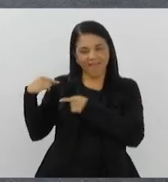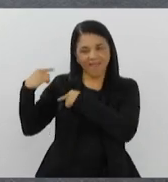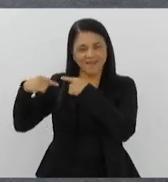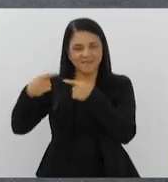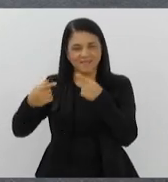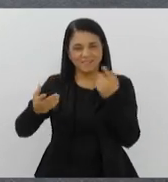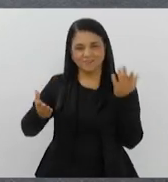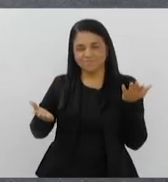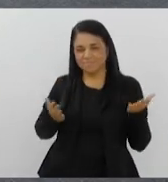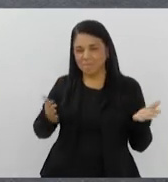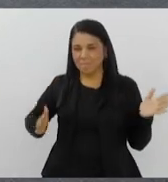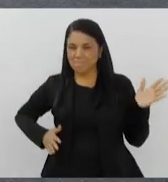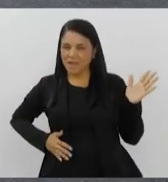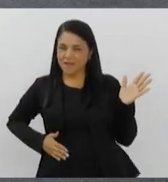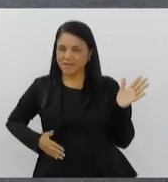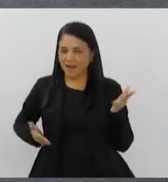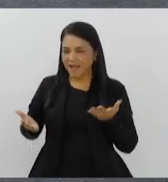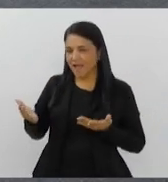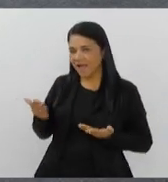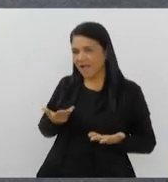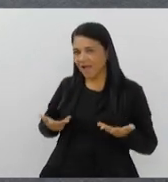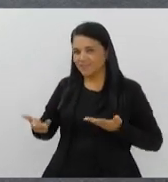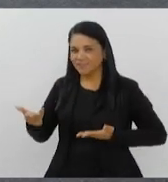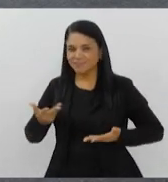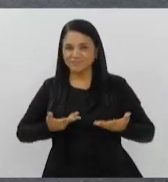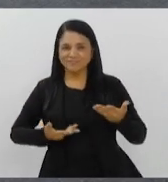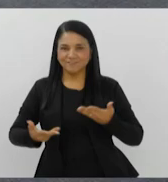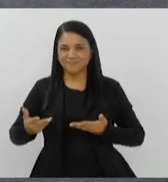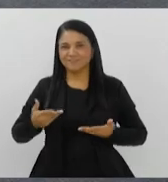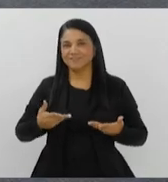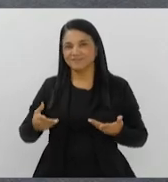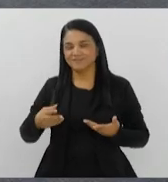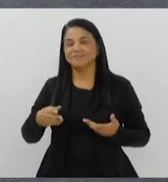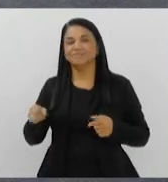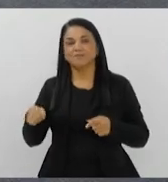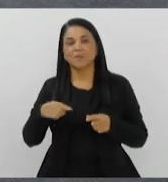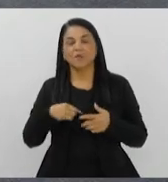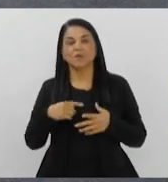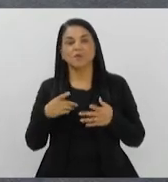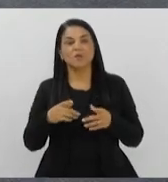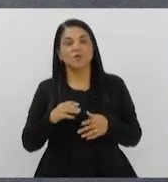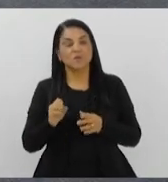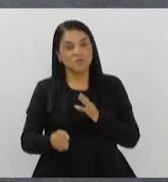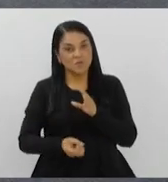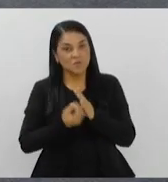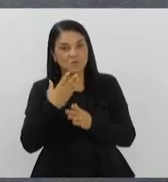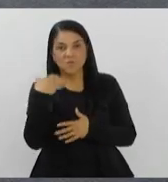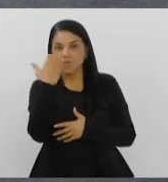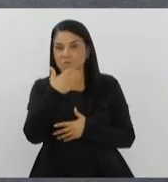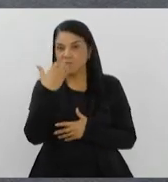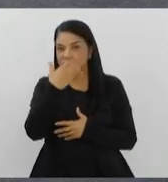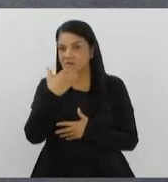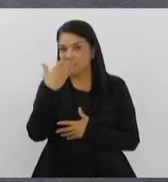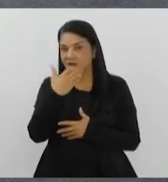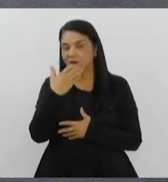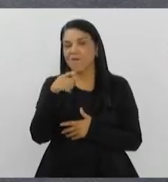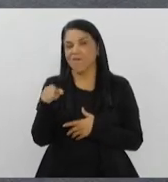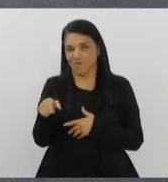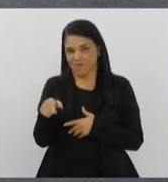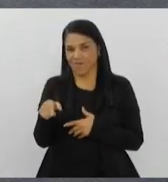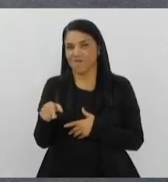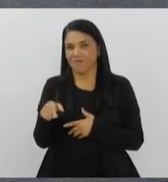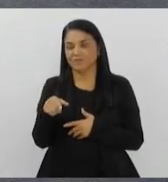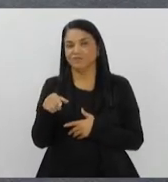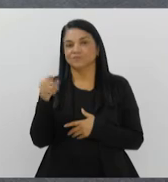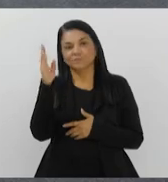que Rio e Bahia, né, são coautores do estilo musical do samba no nosso país. Então, para nós, é muito